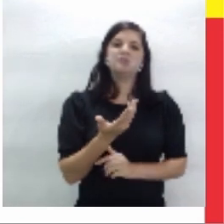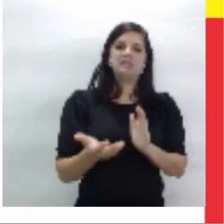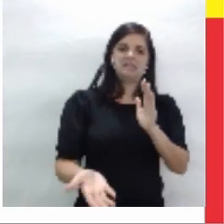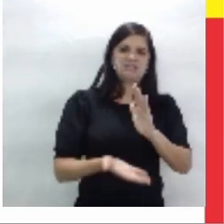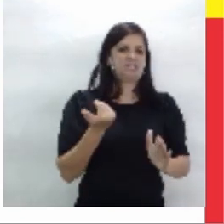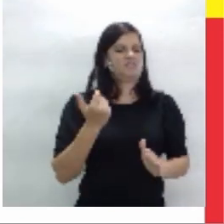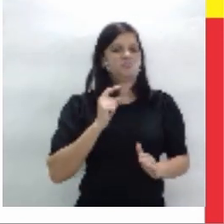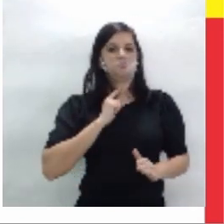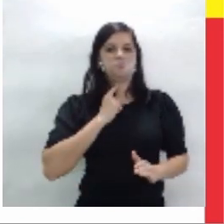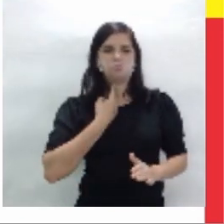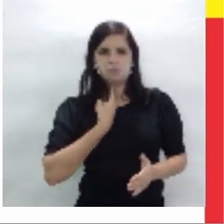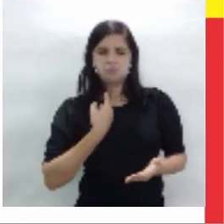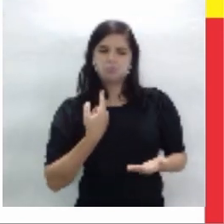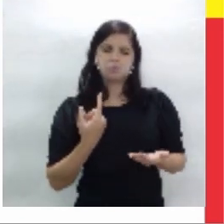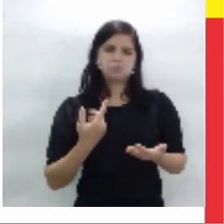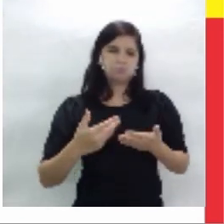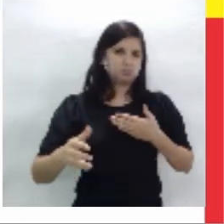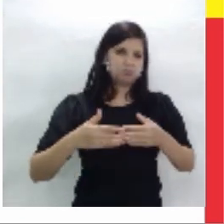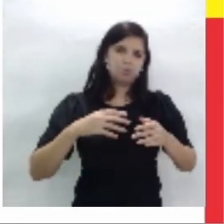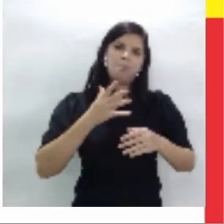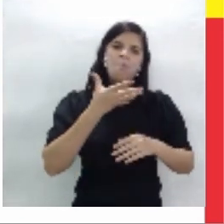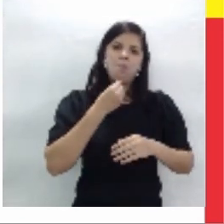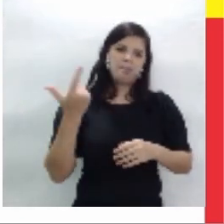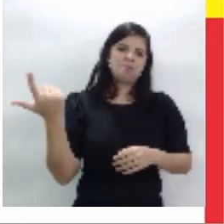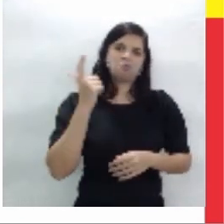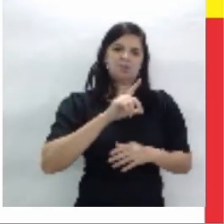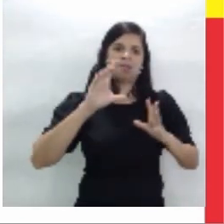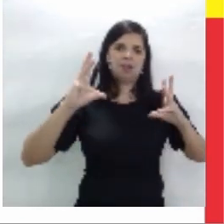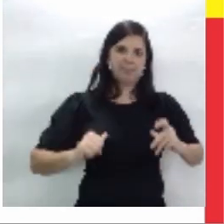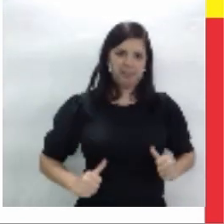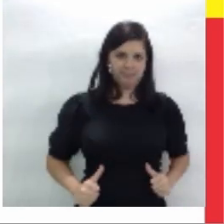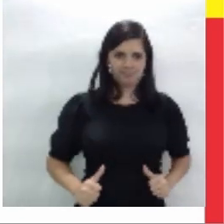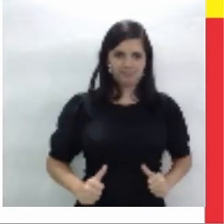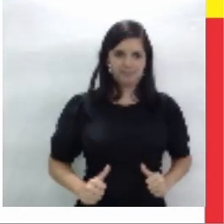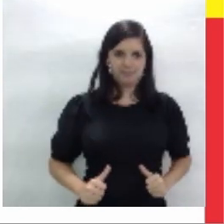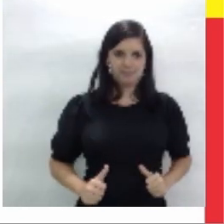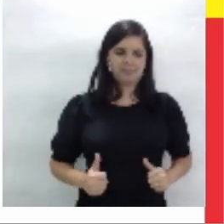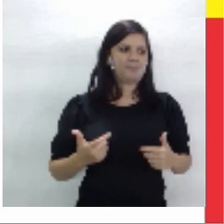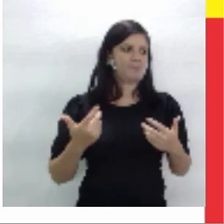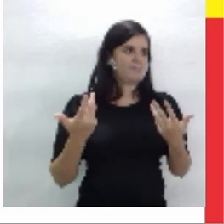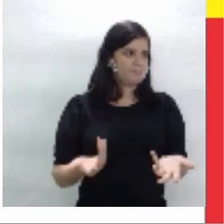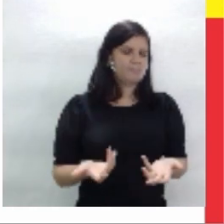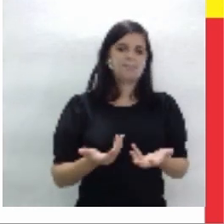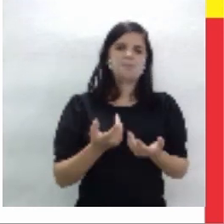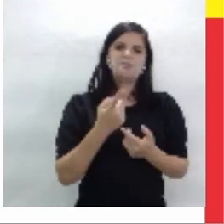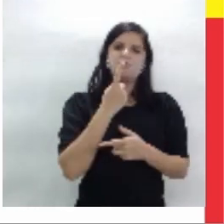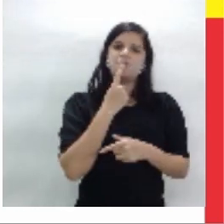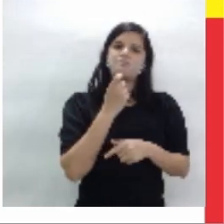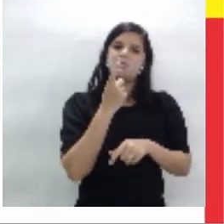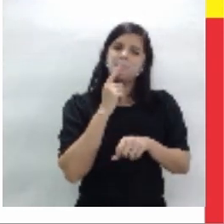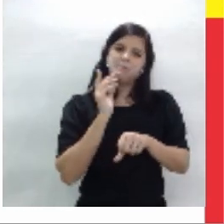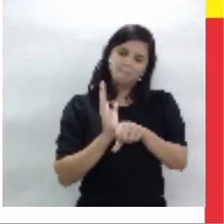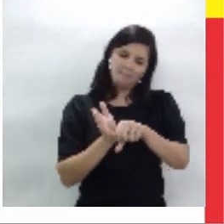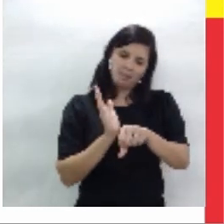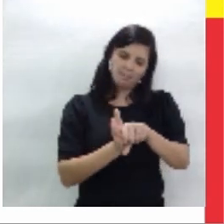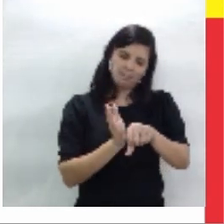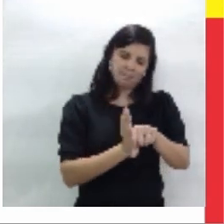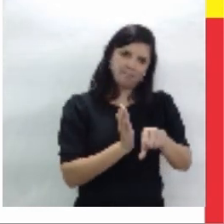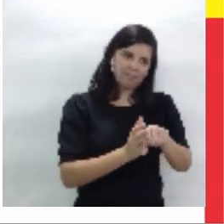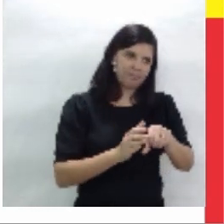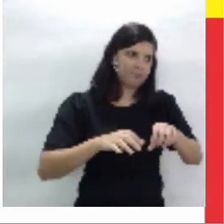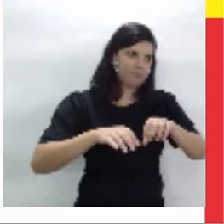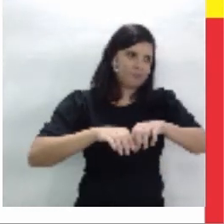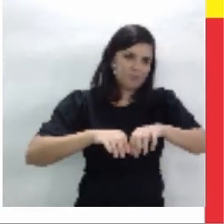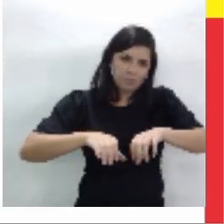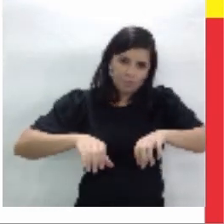tipo de impureza que o homem ele consegue fazer. Então, esses tomates aí, eles entram nessa máquina e ela aí